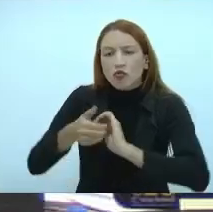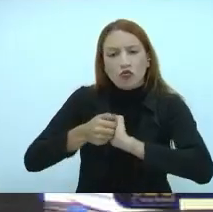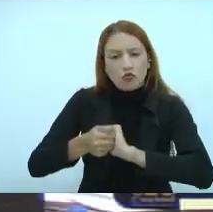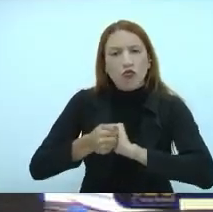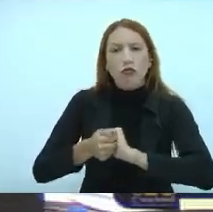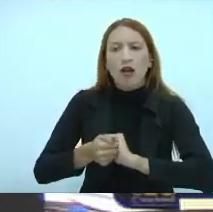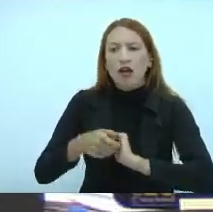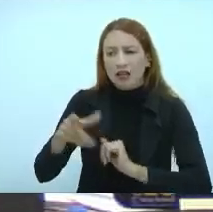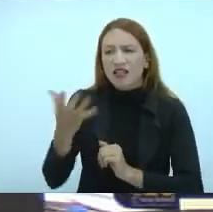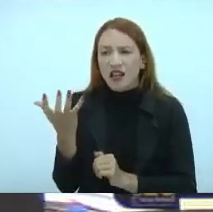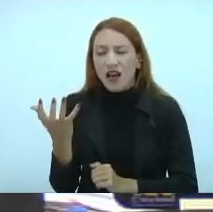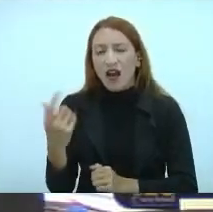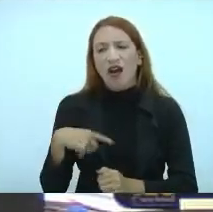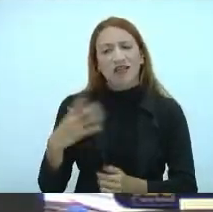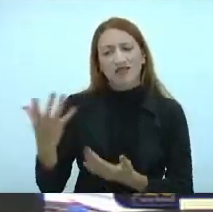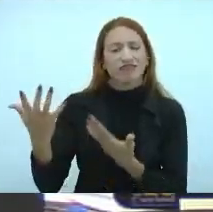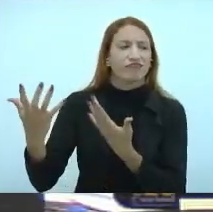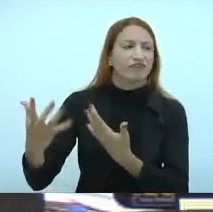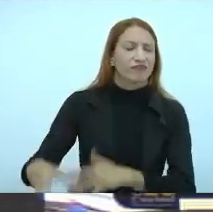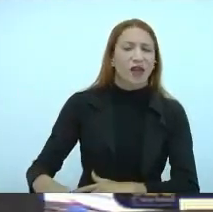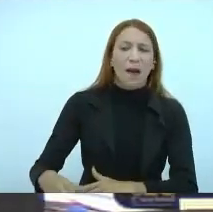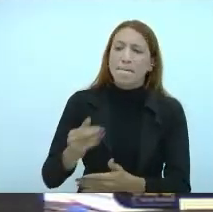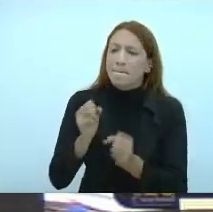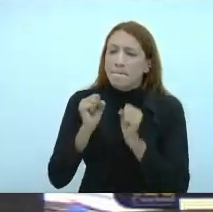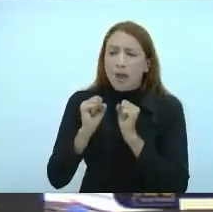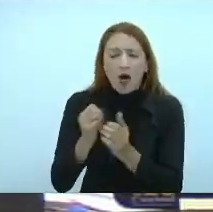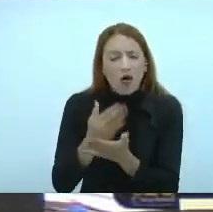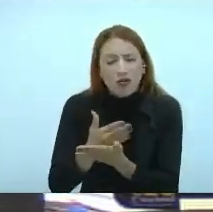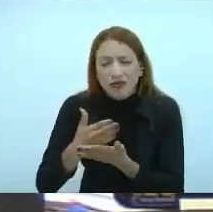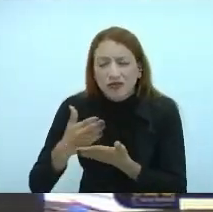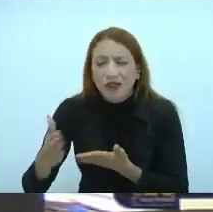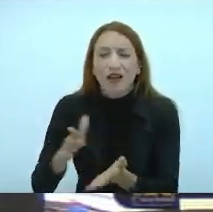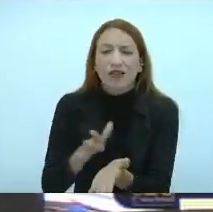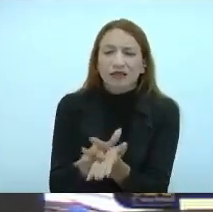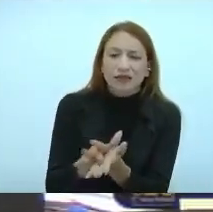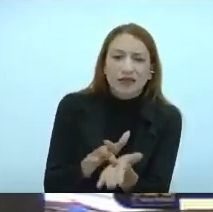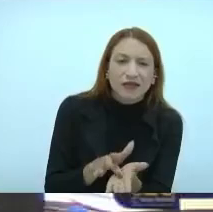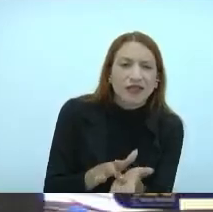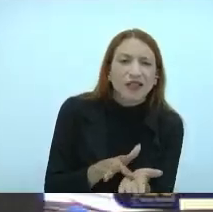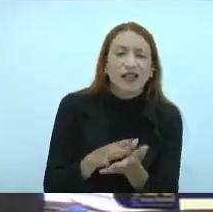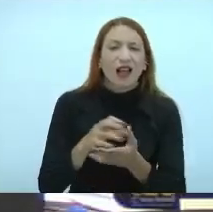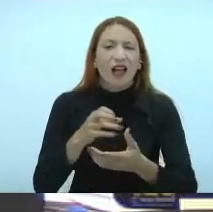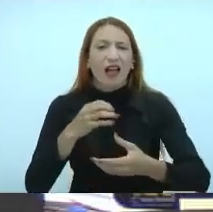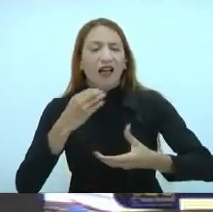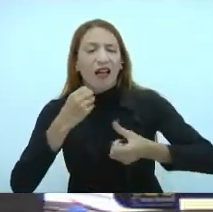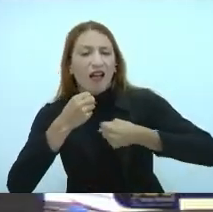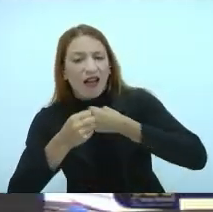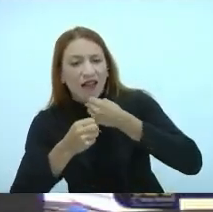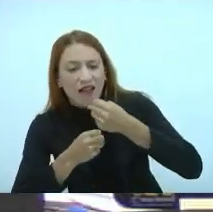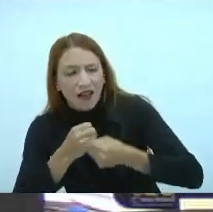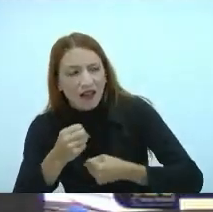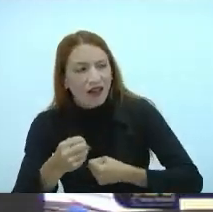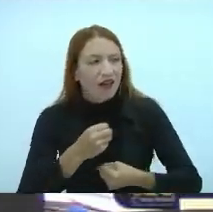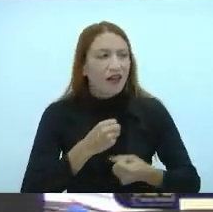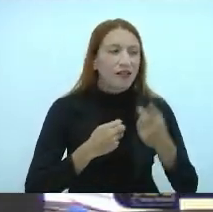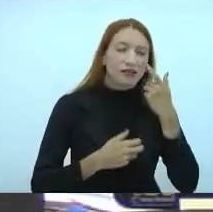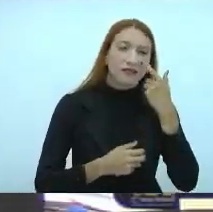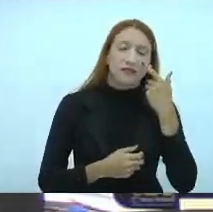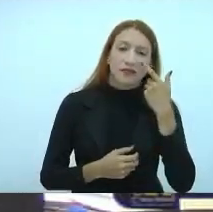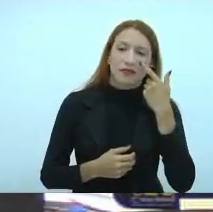que quiserem aqueles que não quiserem continuem na onda da mentira na onda da rádio na onda do do do